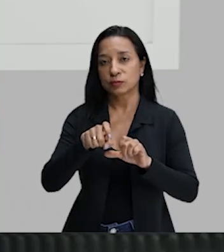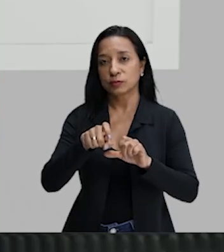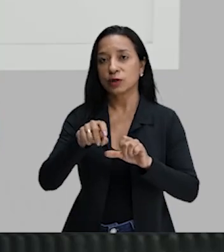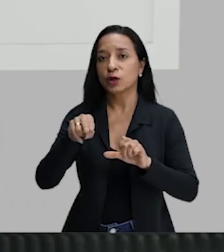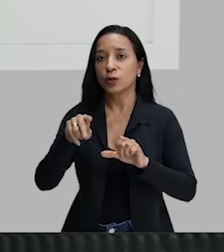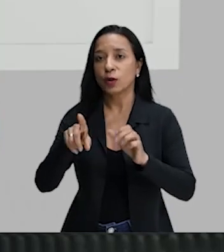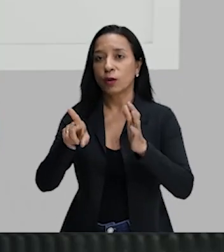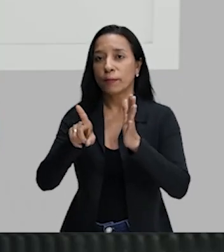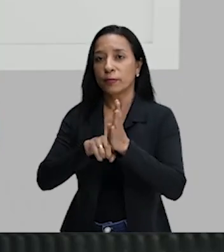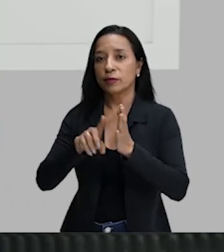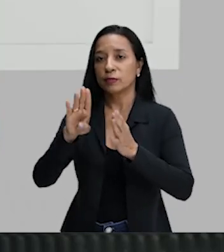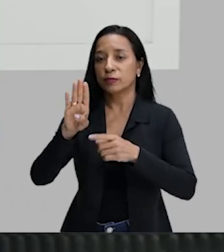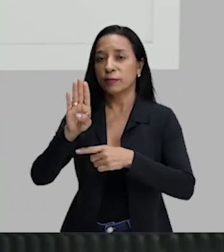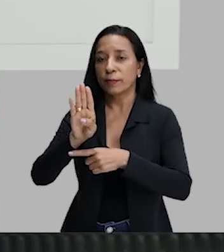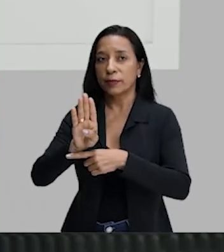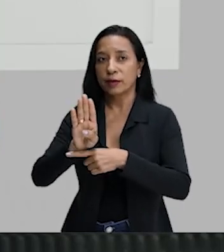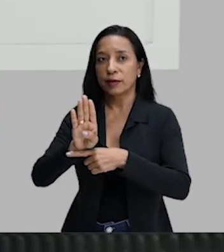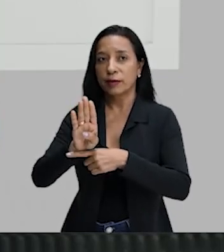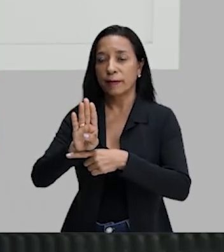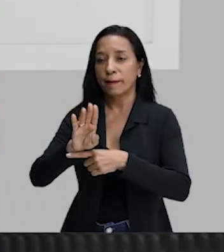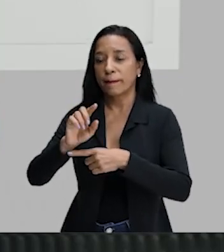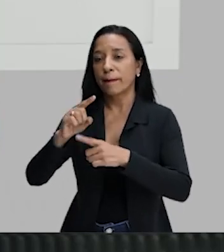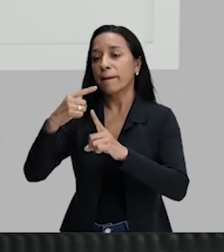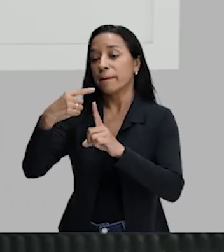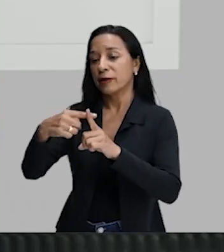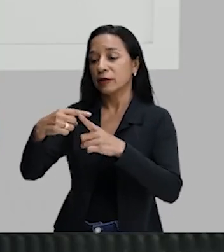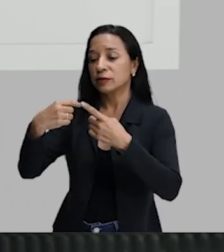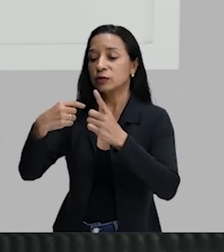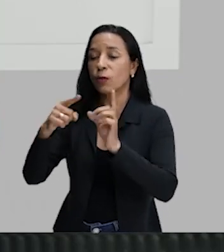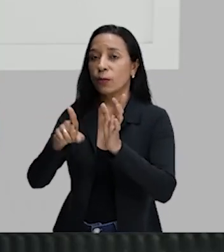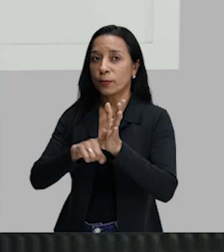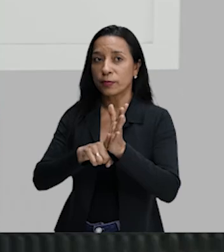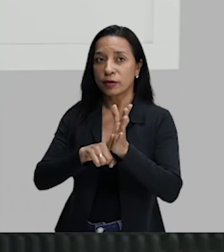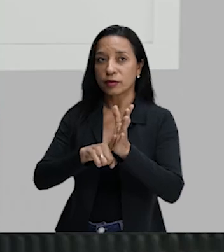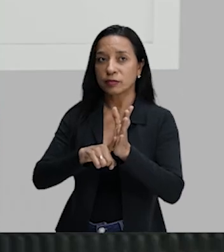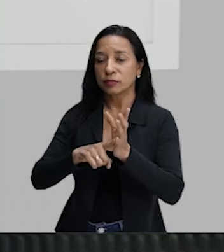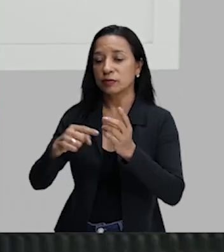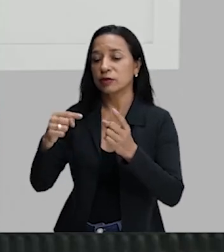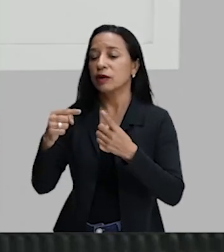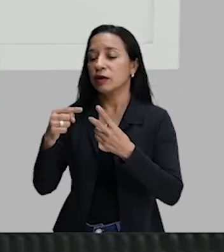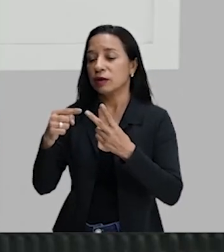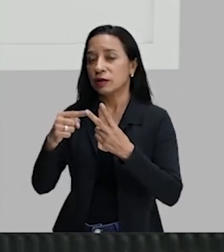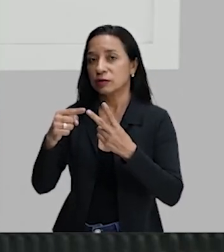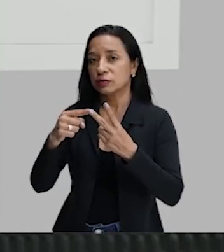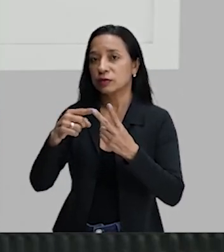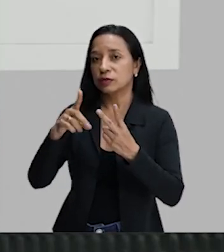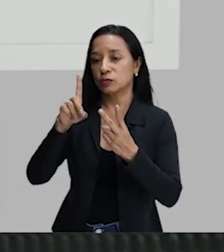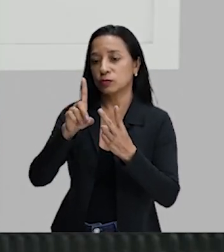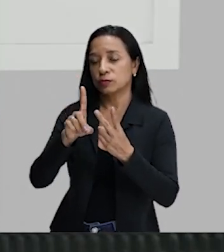mais ou menos raiz quadrada de delta, sobre 2a.